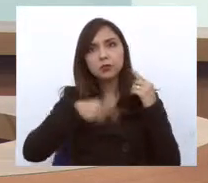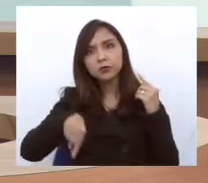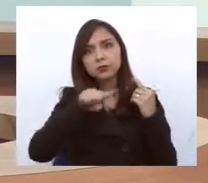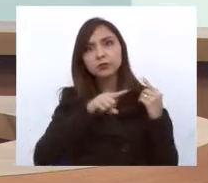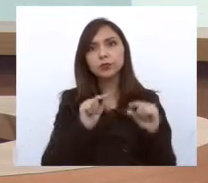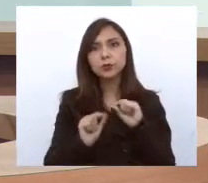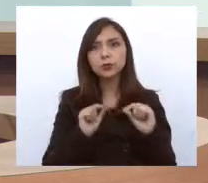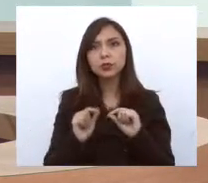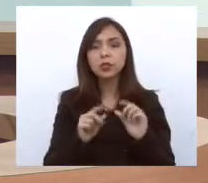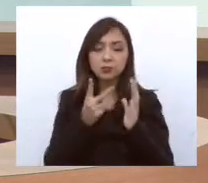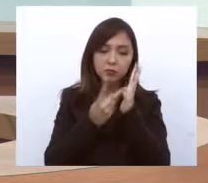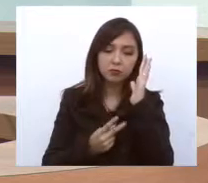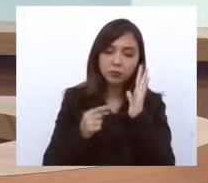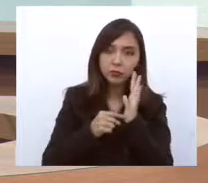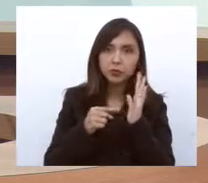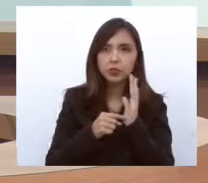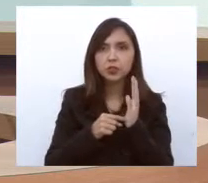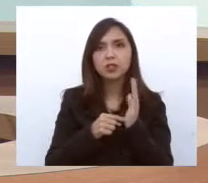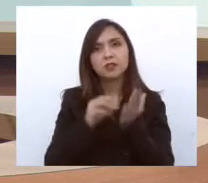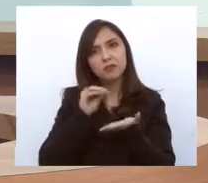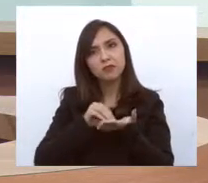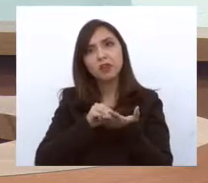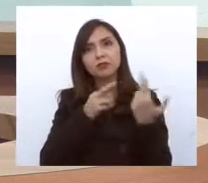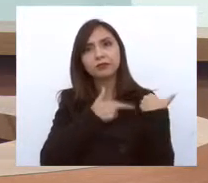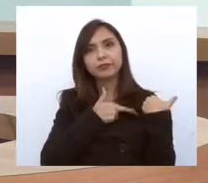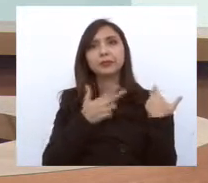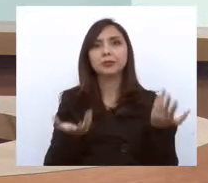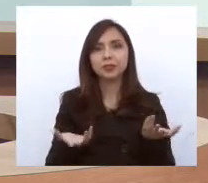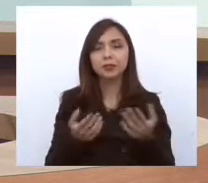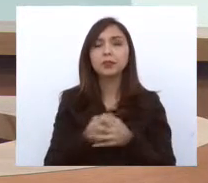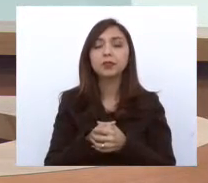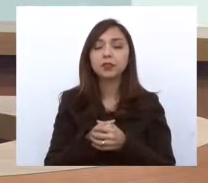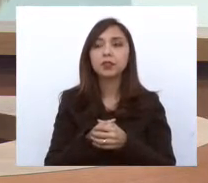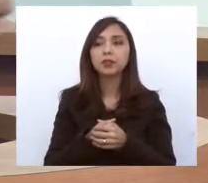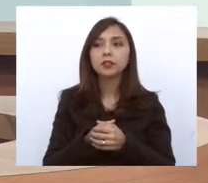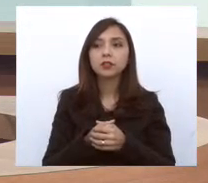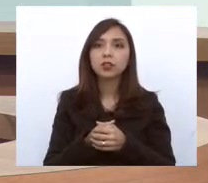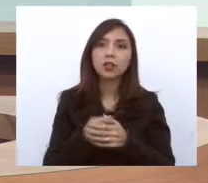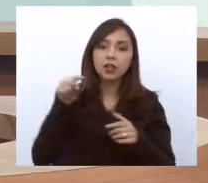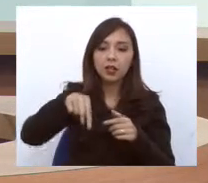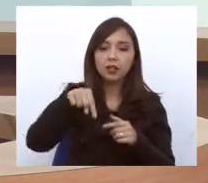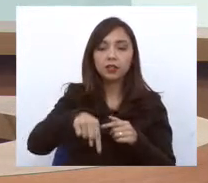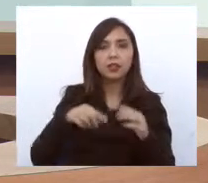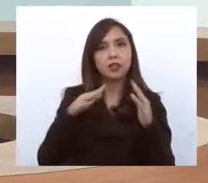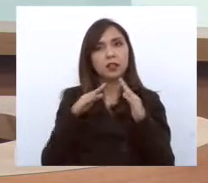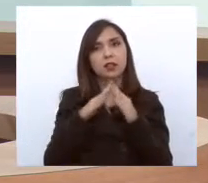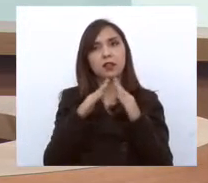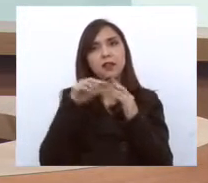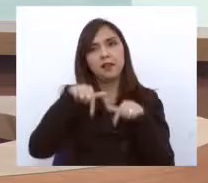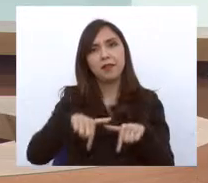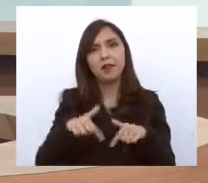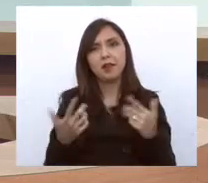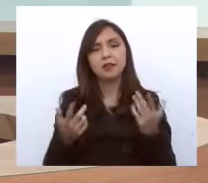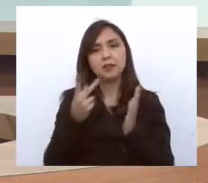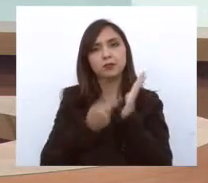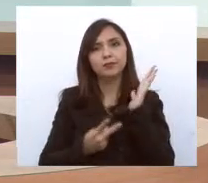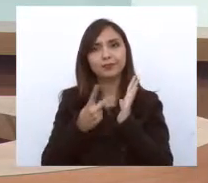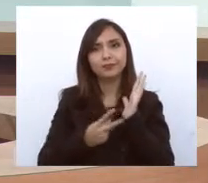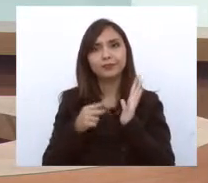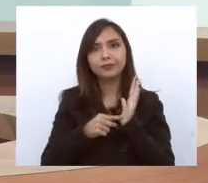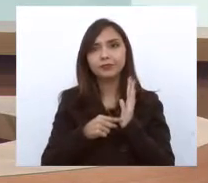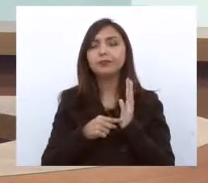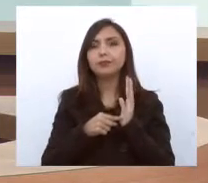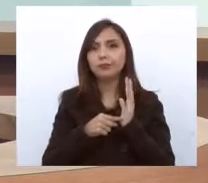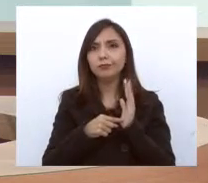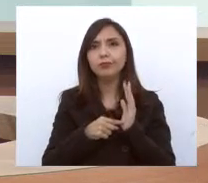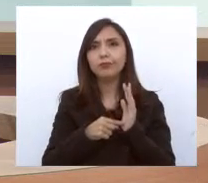um projeto desse, uma irresponsabilidade de mandar para casa um projeto de